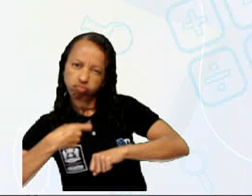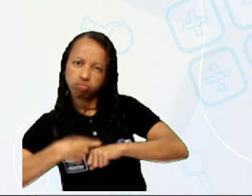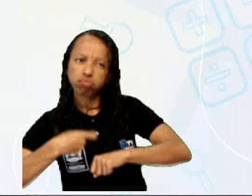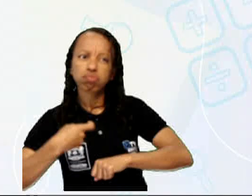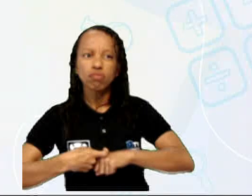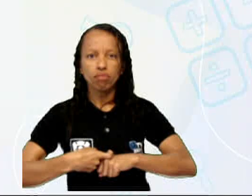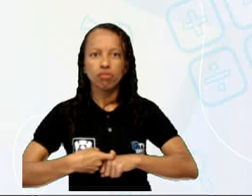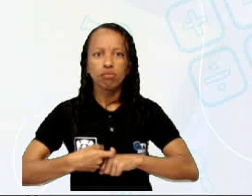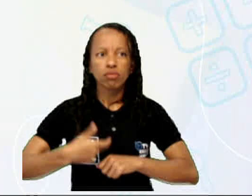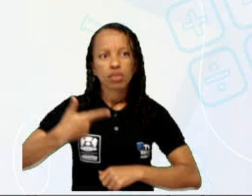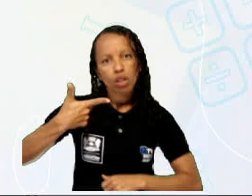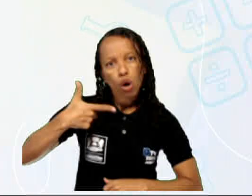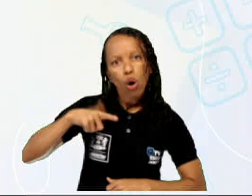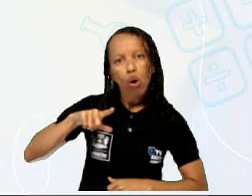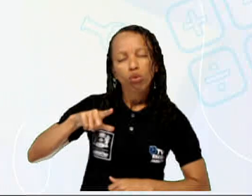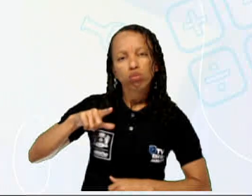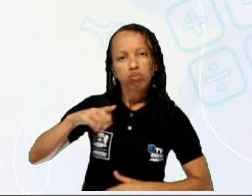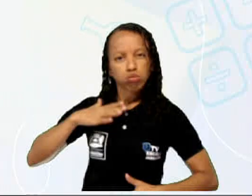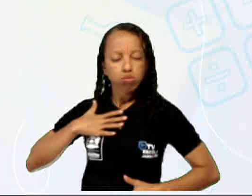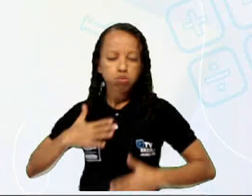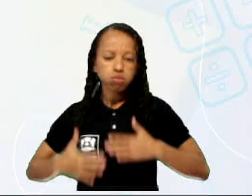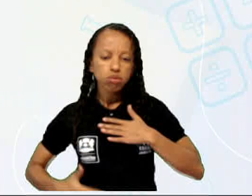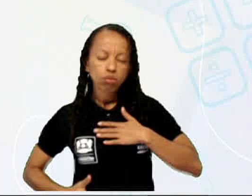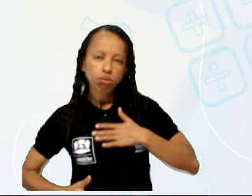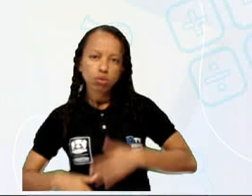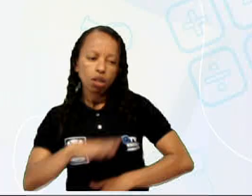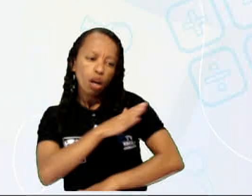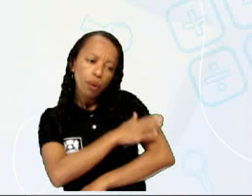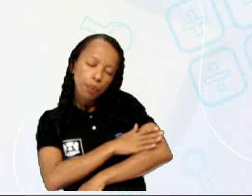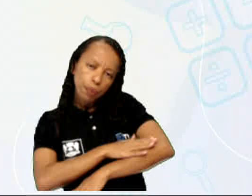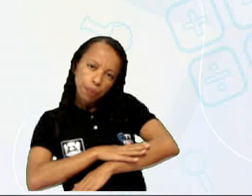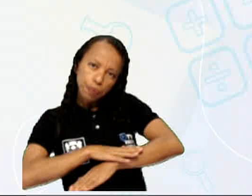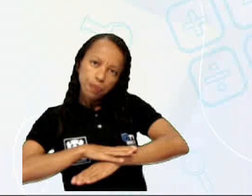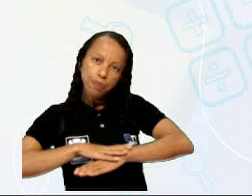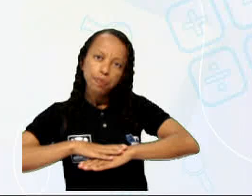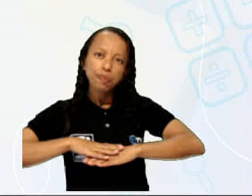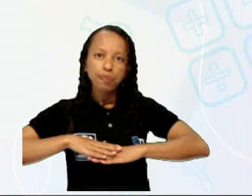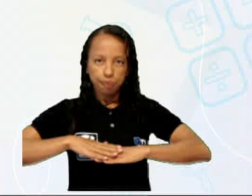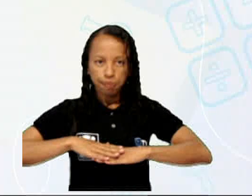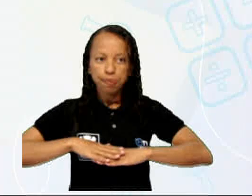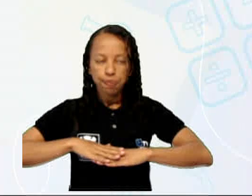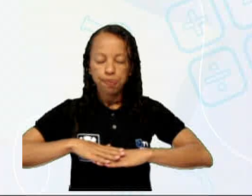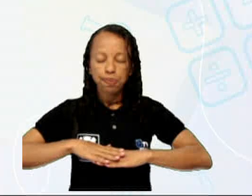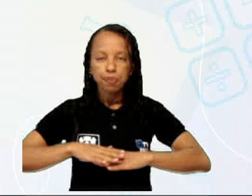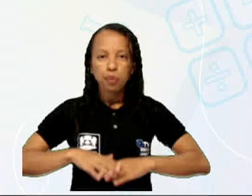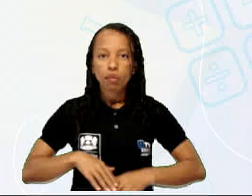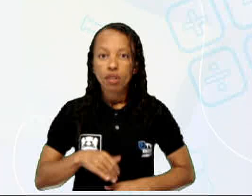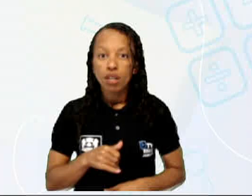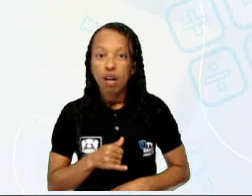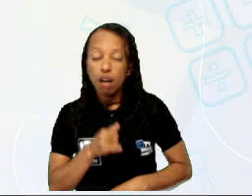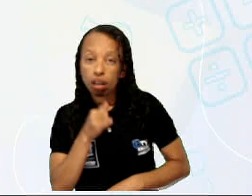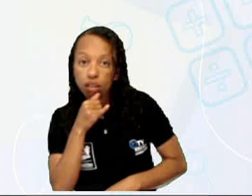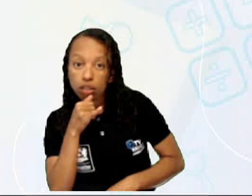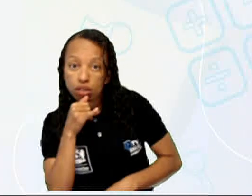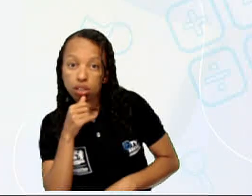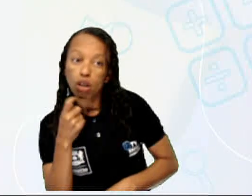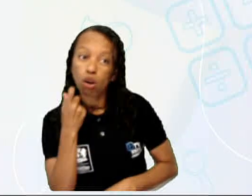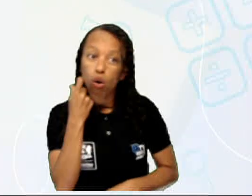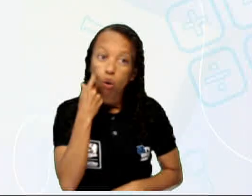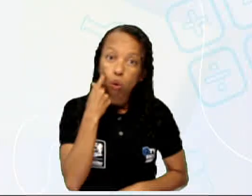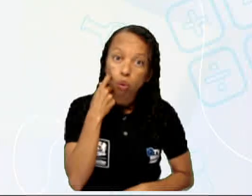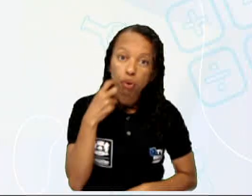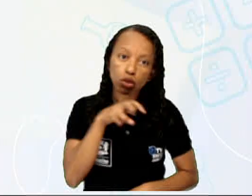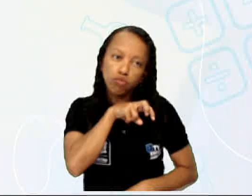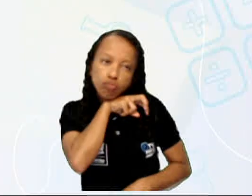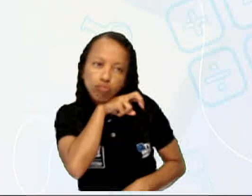Outros animais, o corpo coberto por pele. Como exemplo, os peixes e as serpentes têm o